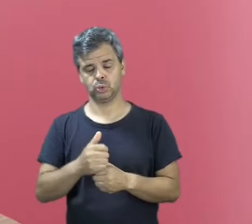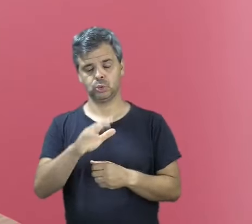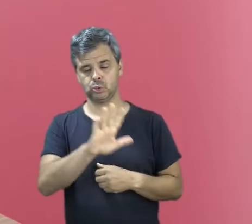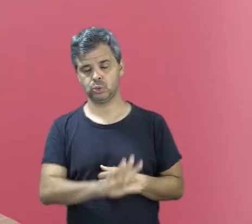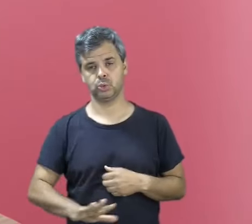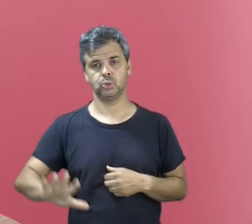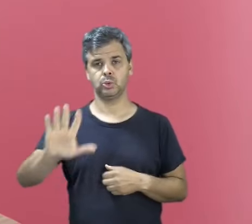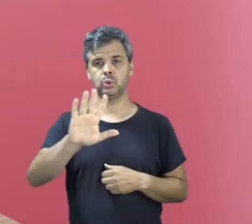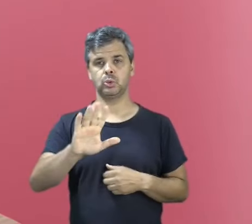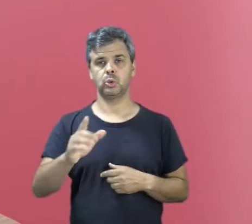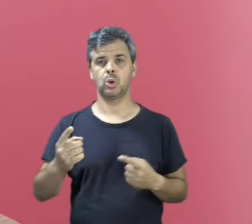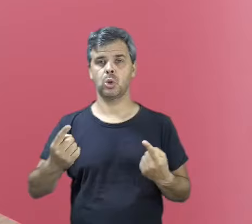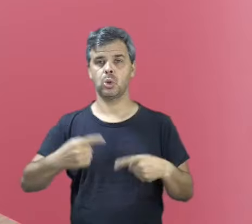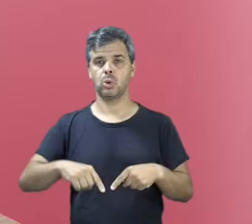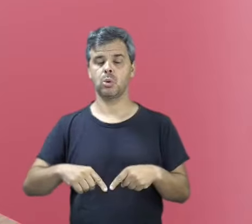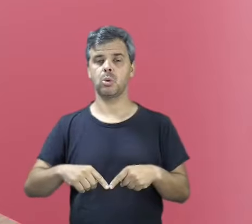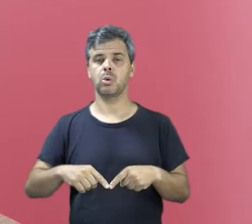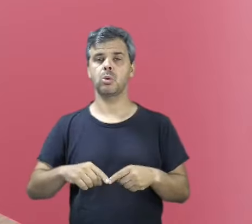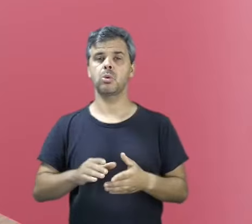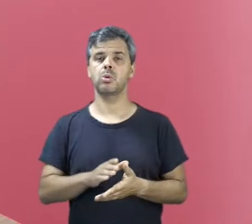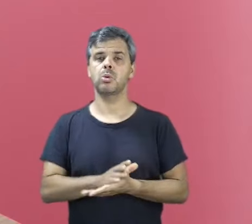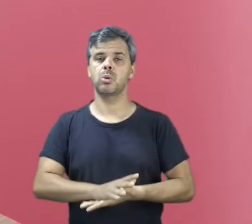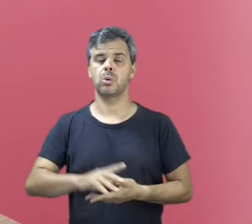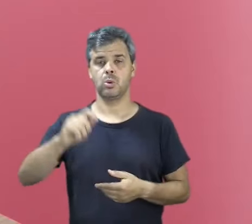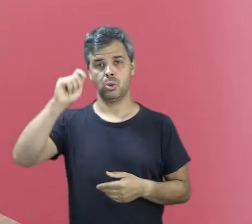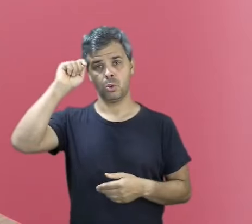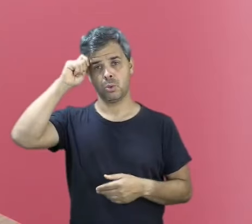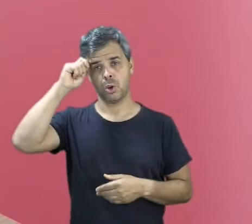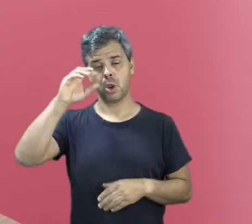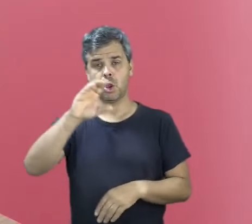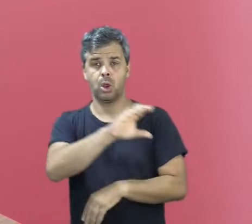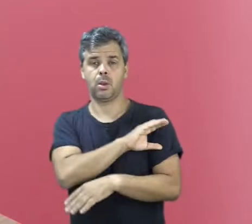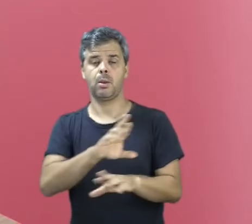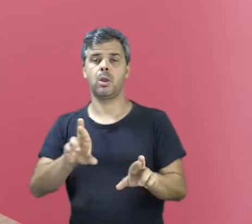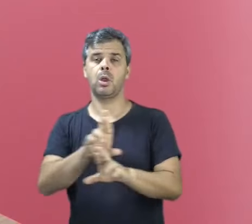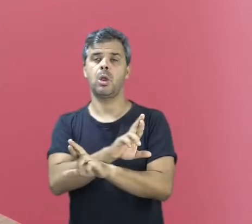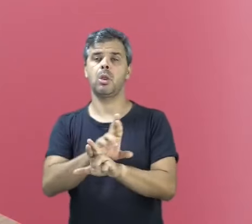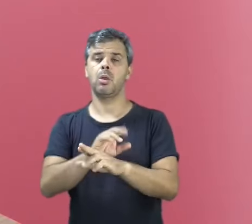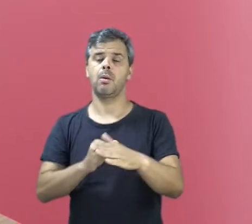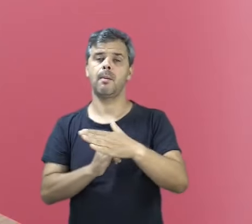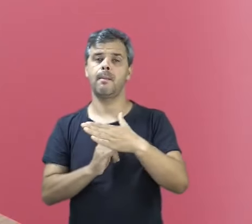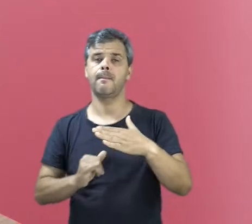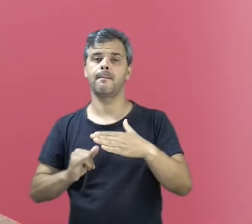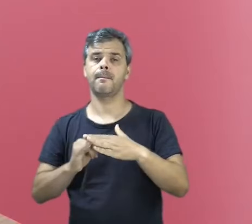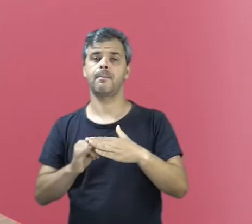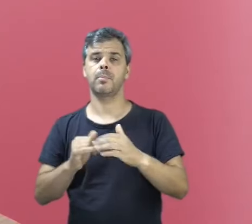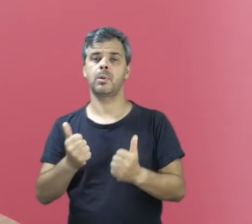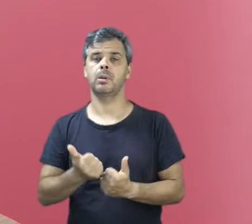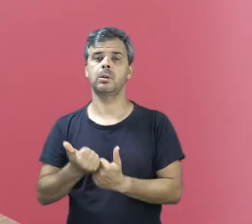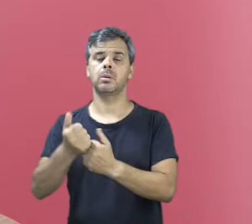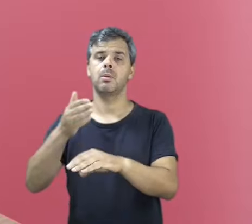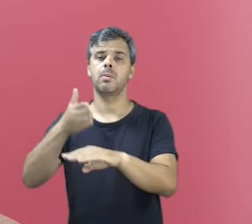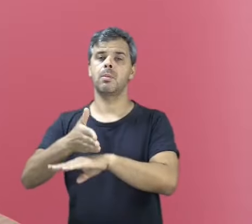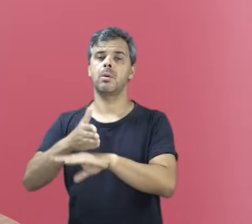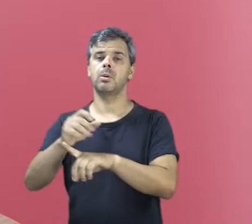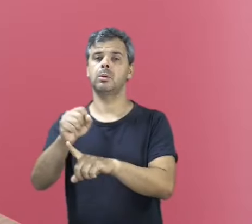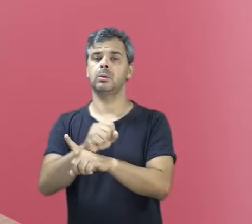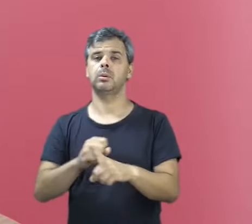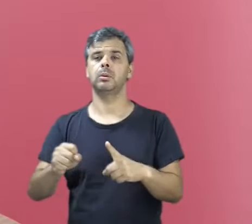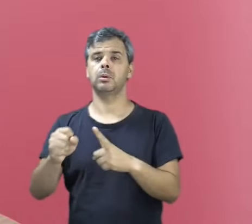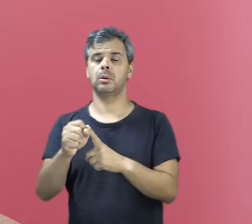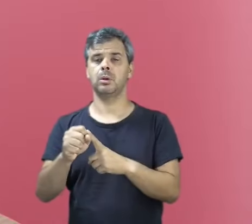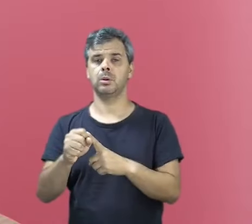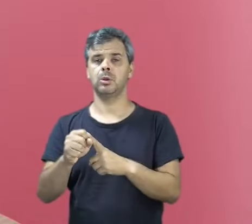de combate ao racismo do PT e também é coordenadora geral de relações institucionais da Assessoria de Participação Social